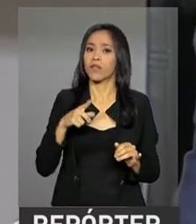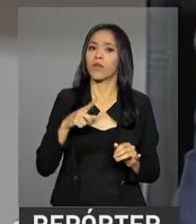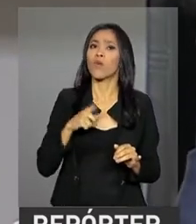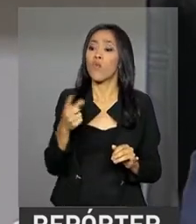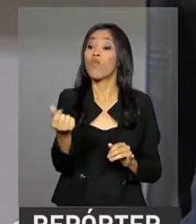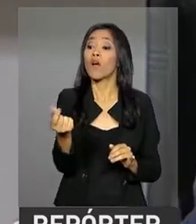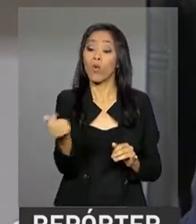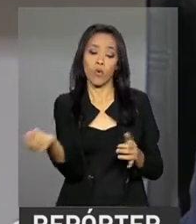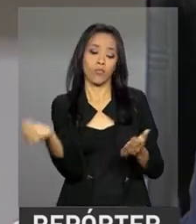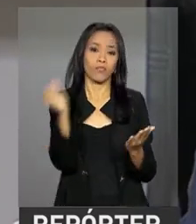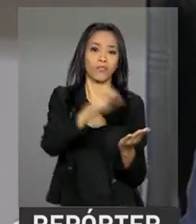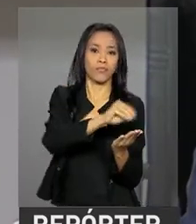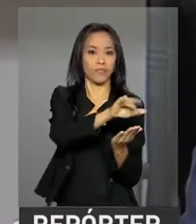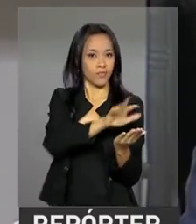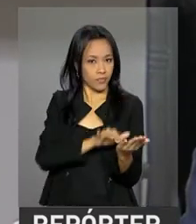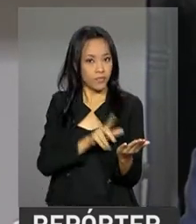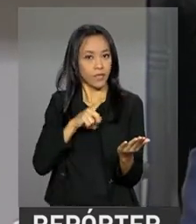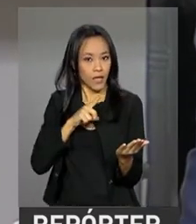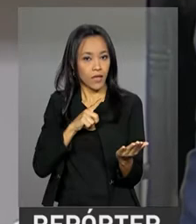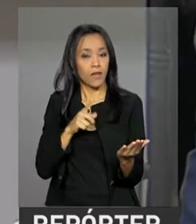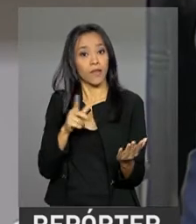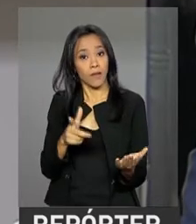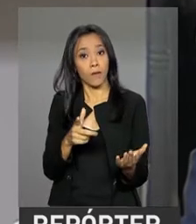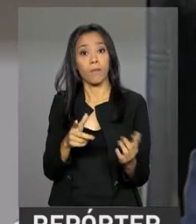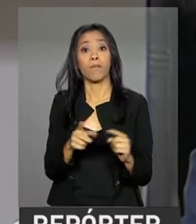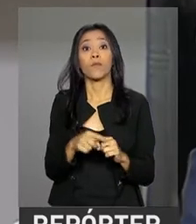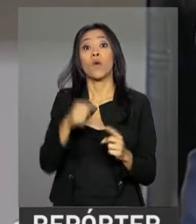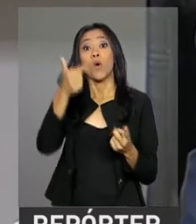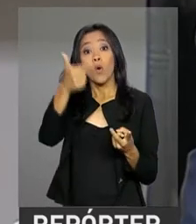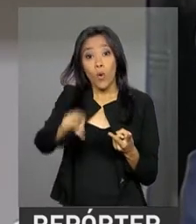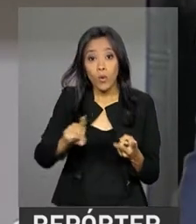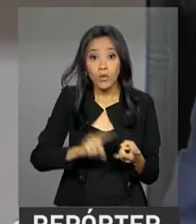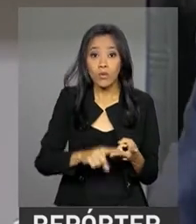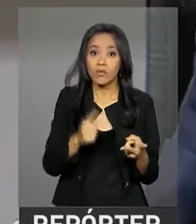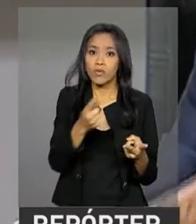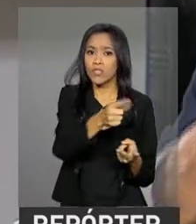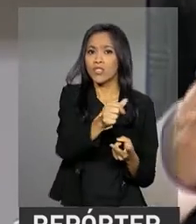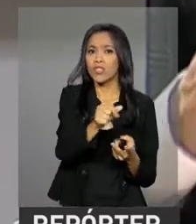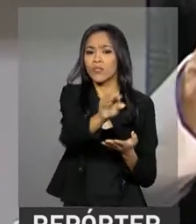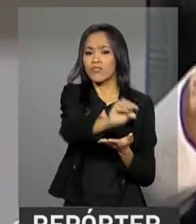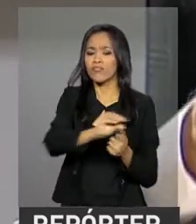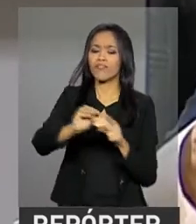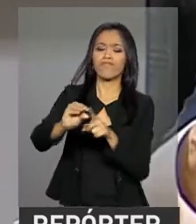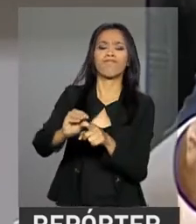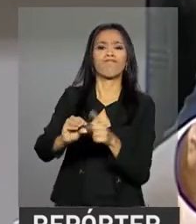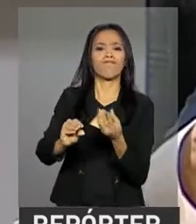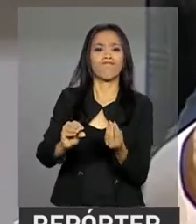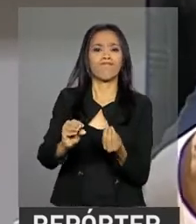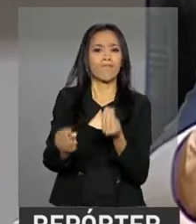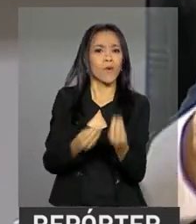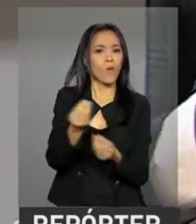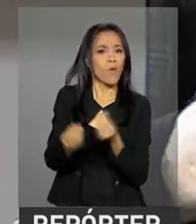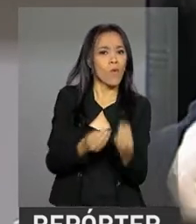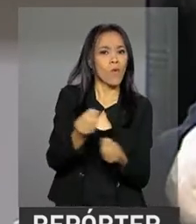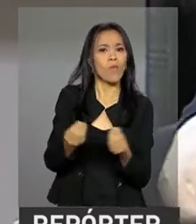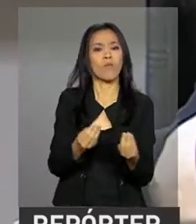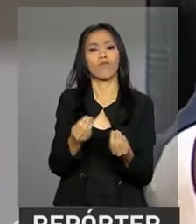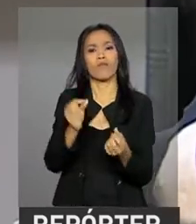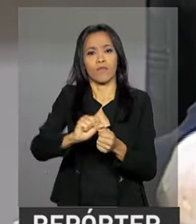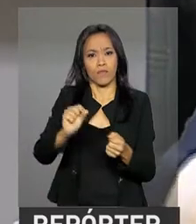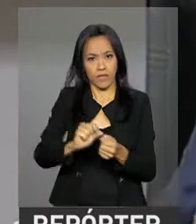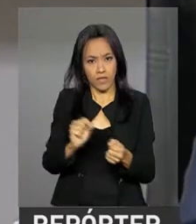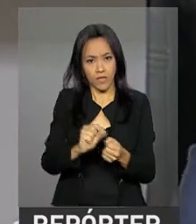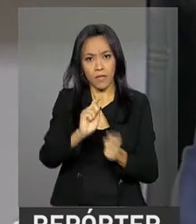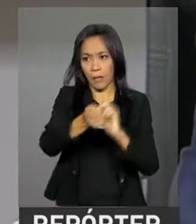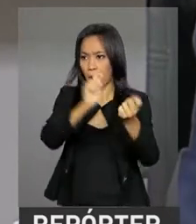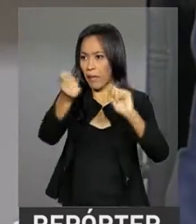determinado valor, muito bem. O remanescente nós vamos aí decidir qual é o máximo de contingenciamento e, portanto, se